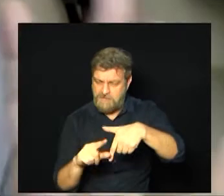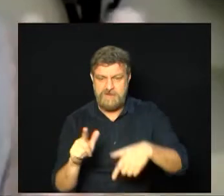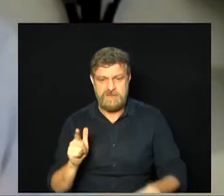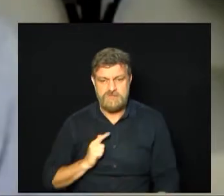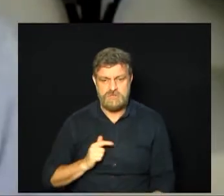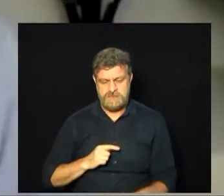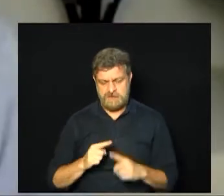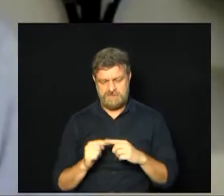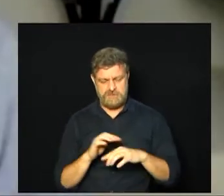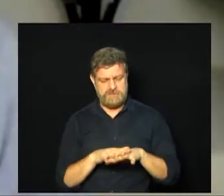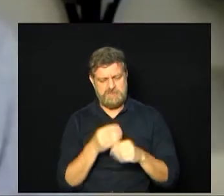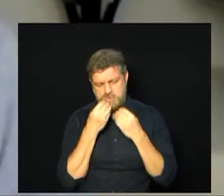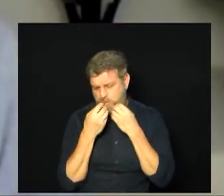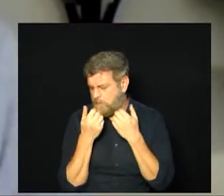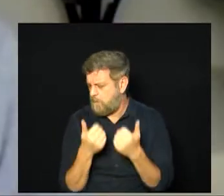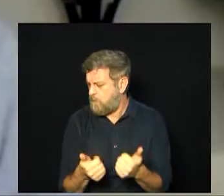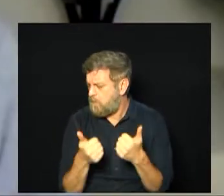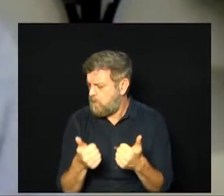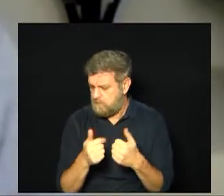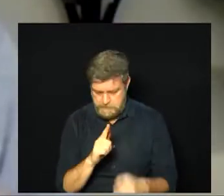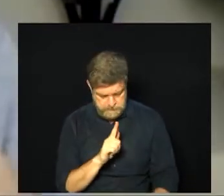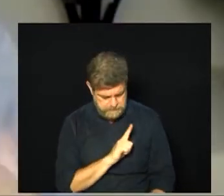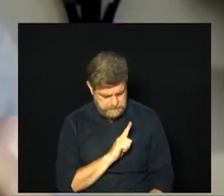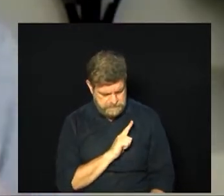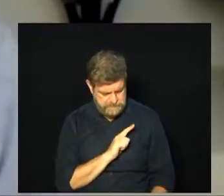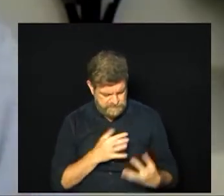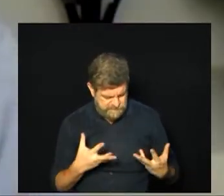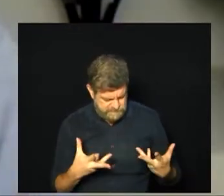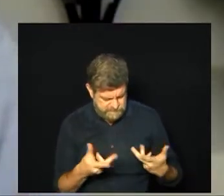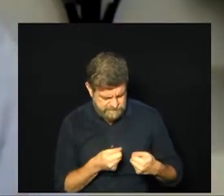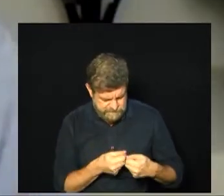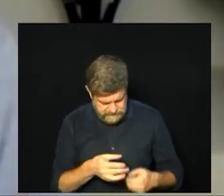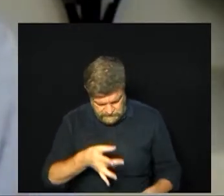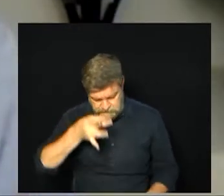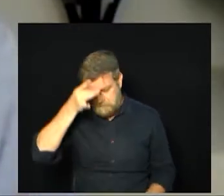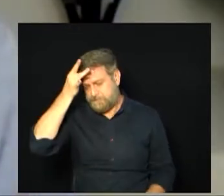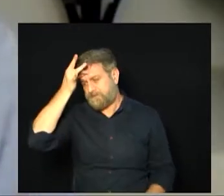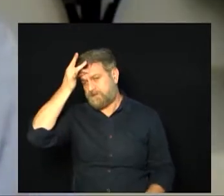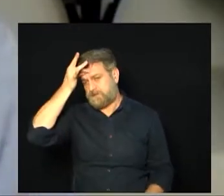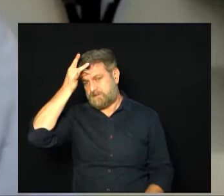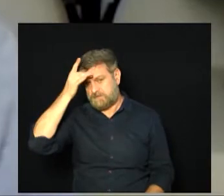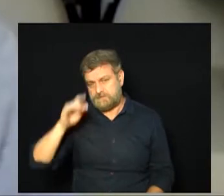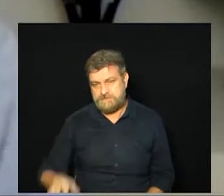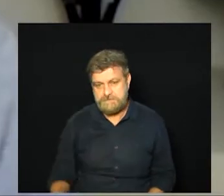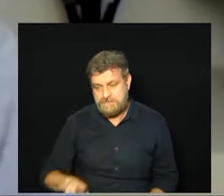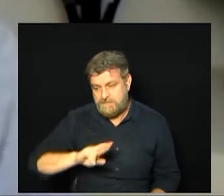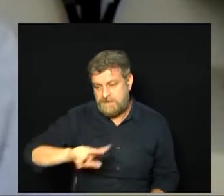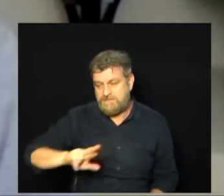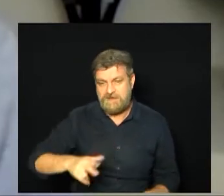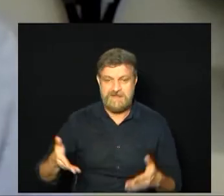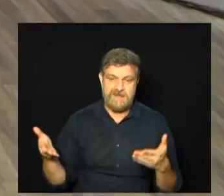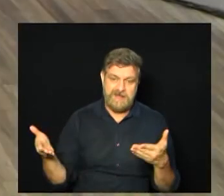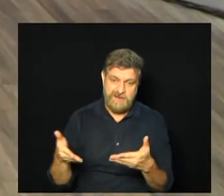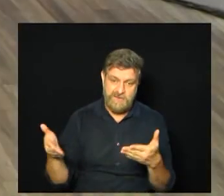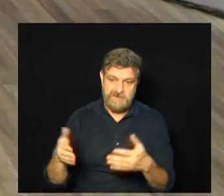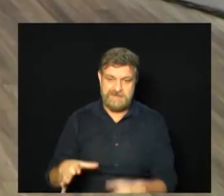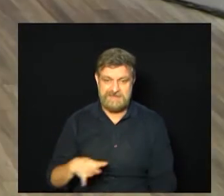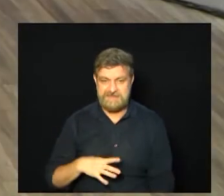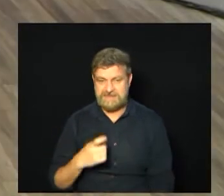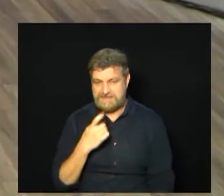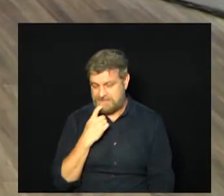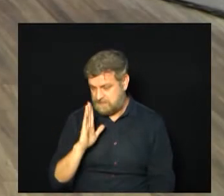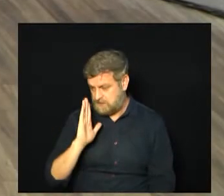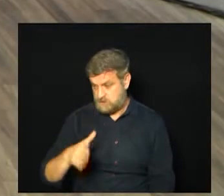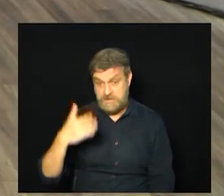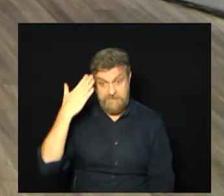Disseu. Então, assim, esse time do Guarani me marcou muito também. Bem diferente de hoje em dia, hein, Aloysio? Campinas já foi a